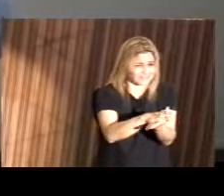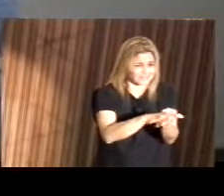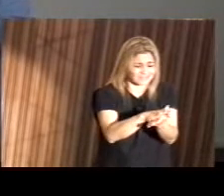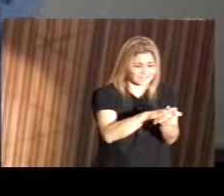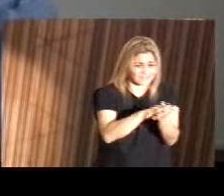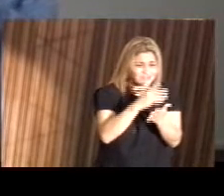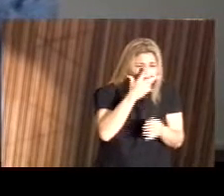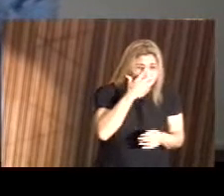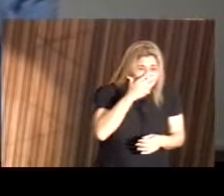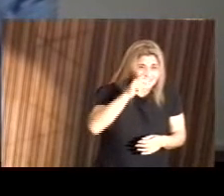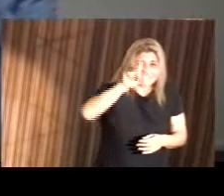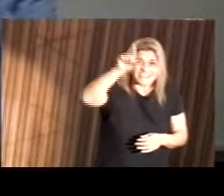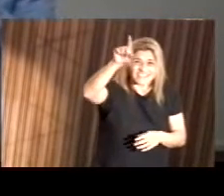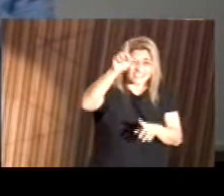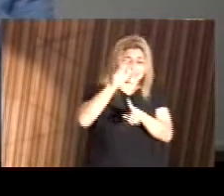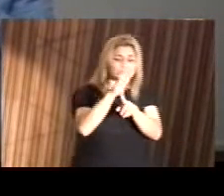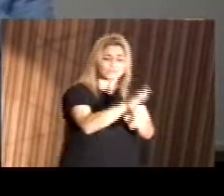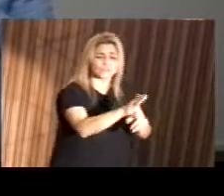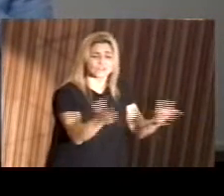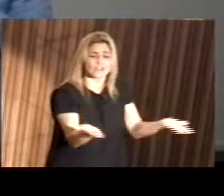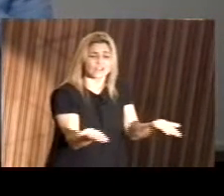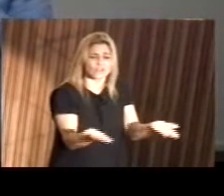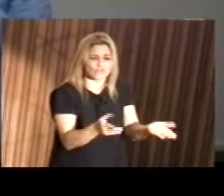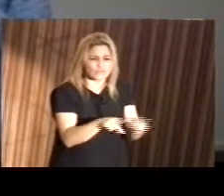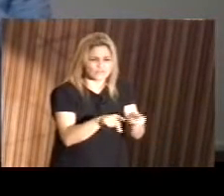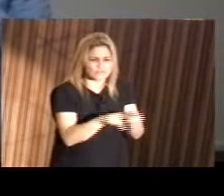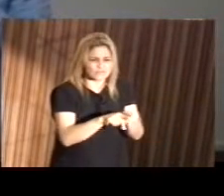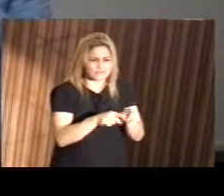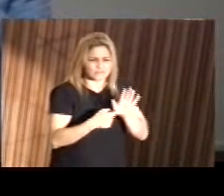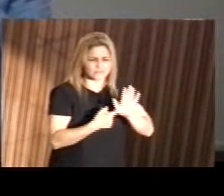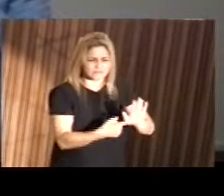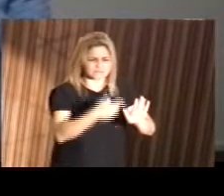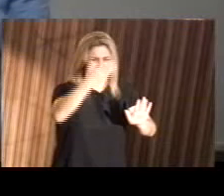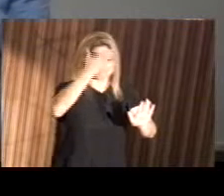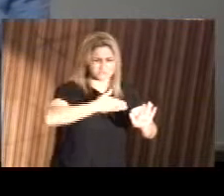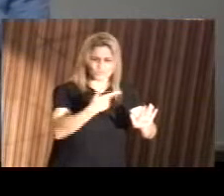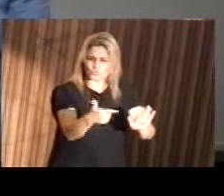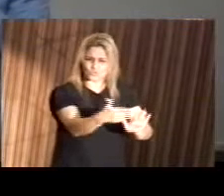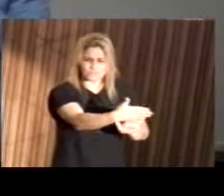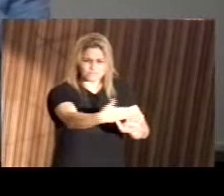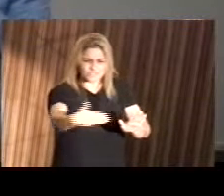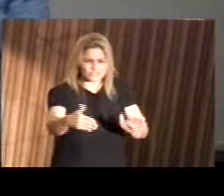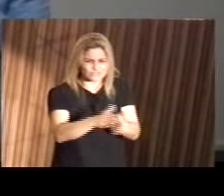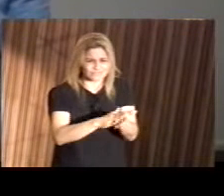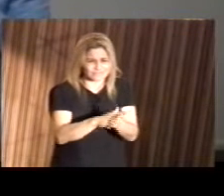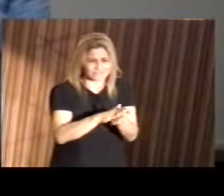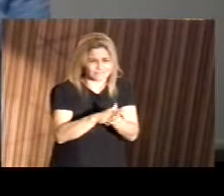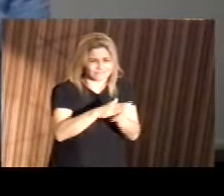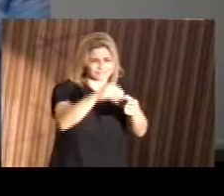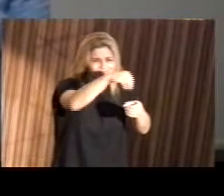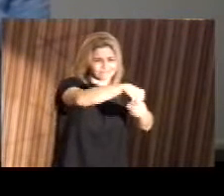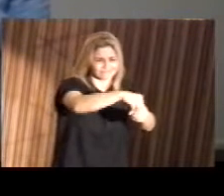Deus deixou aquilo como uma marca para a história. Nem peixe tem naquele mar.